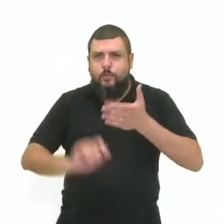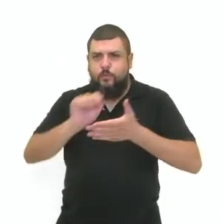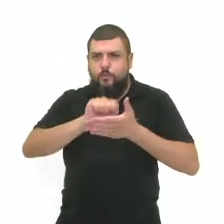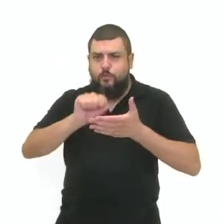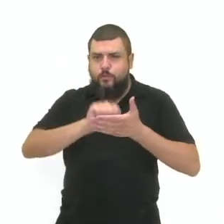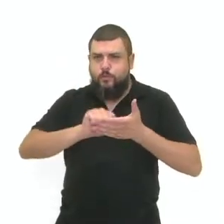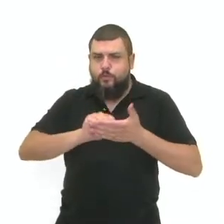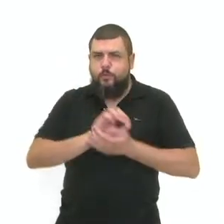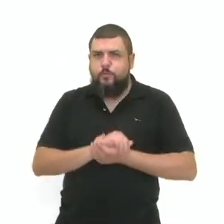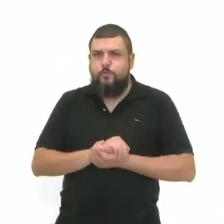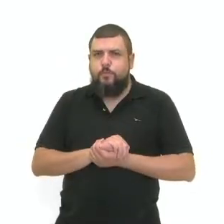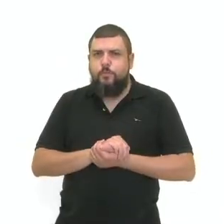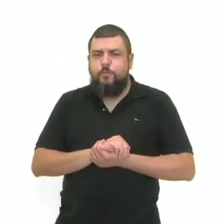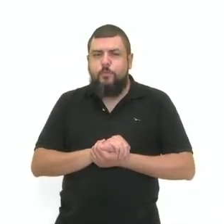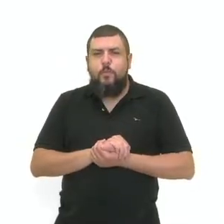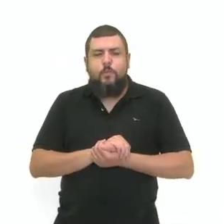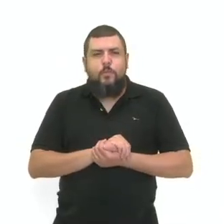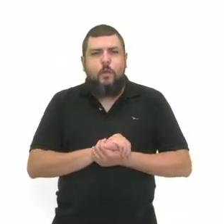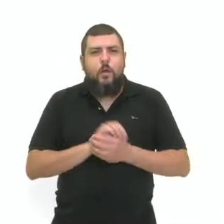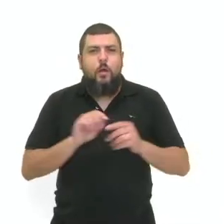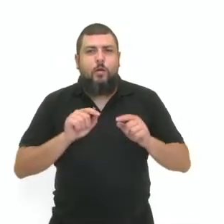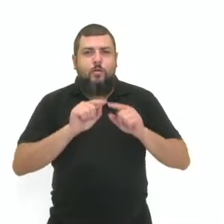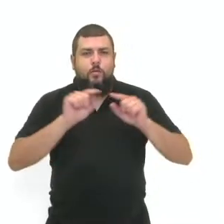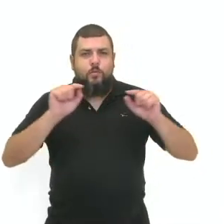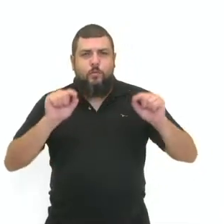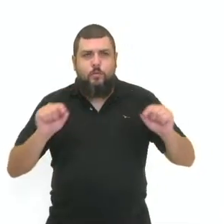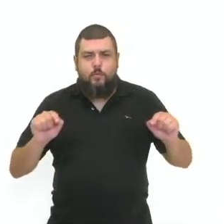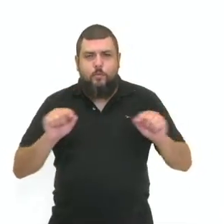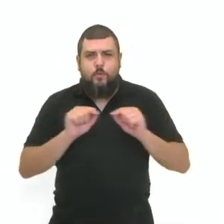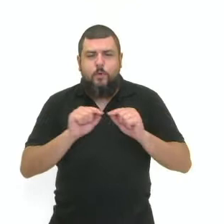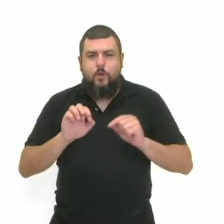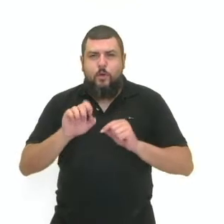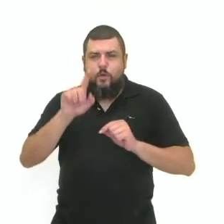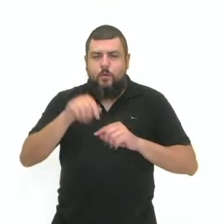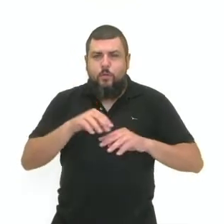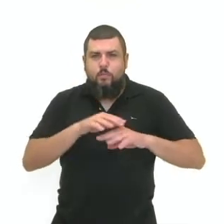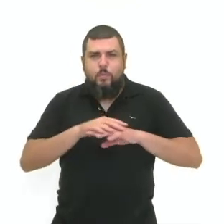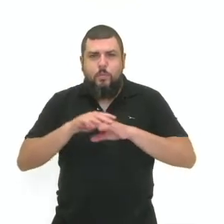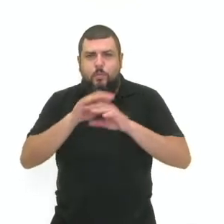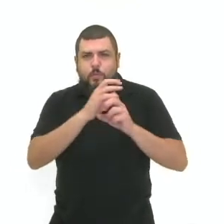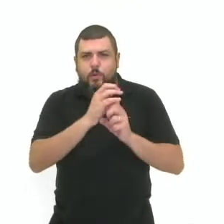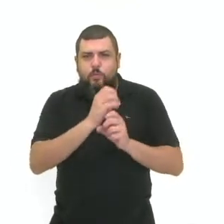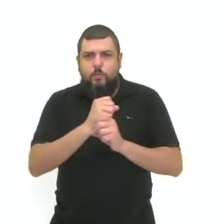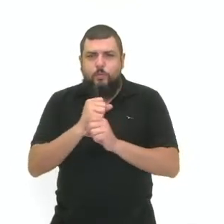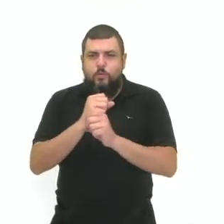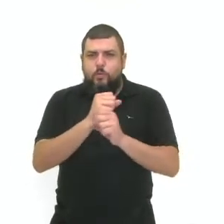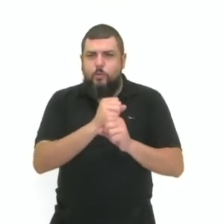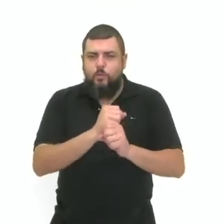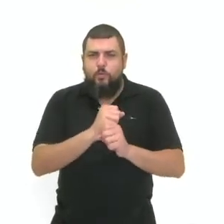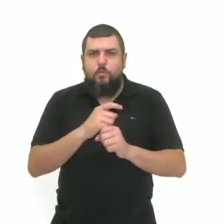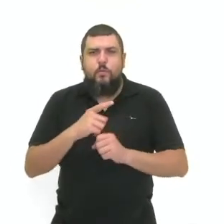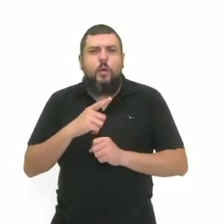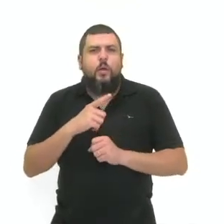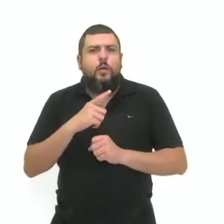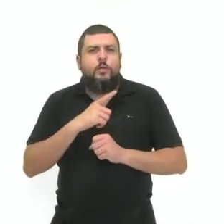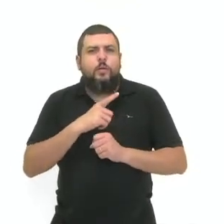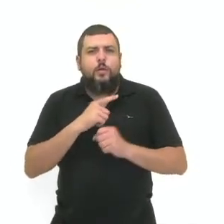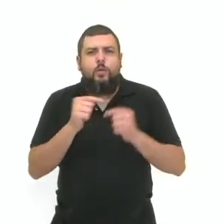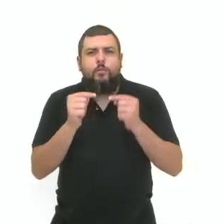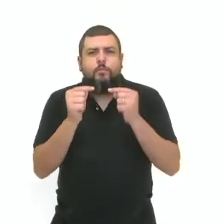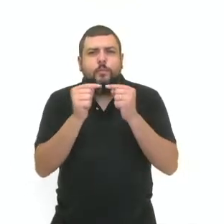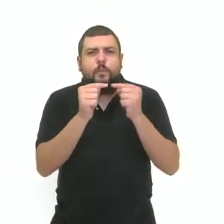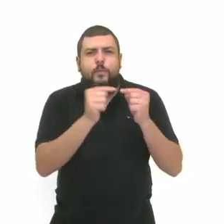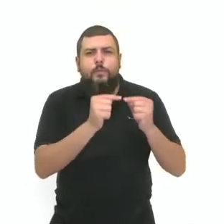triângulo de Pascal é um triângulo aritmético formado por números que têm diversas relações entre